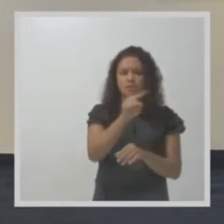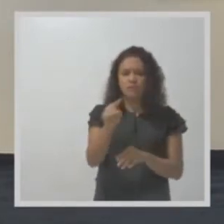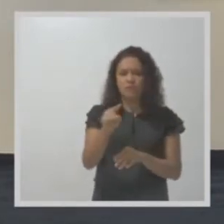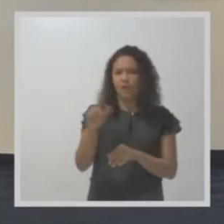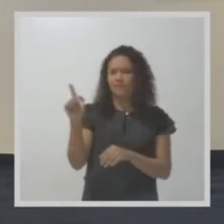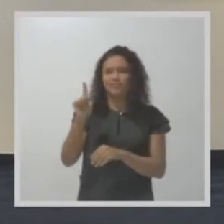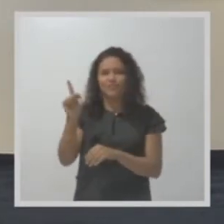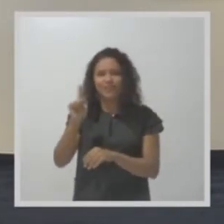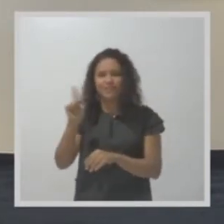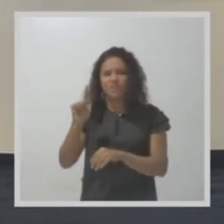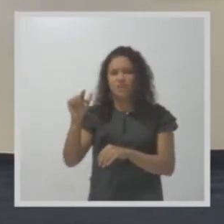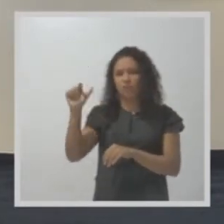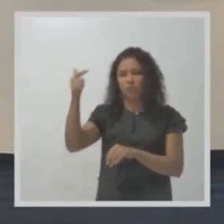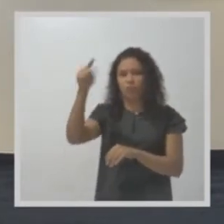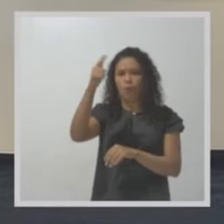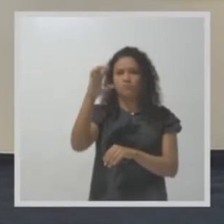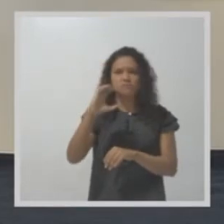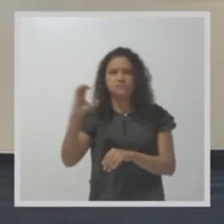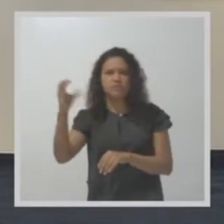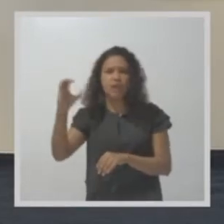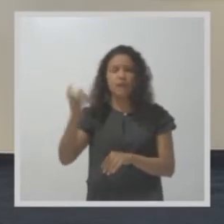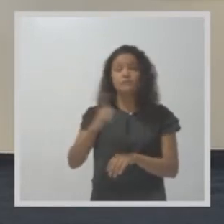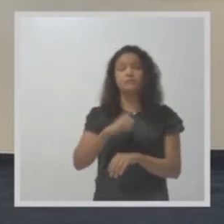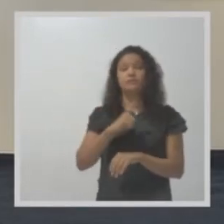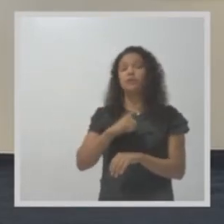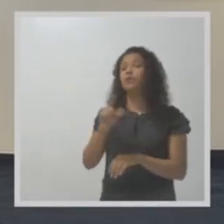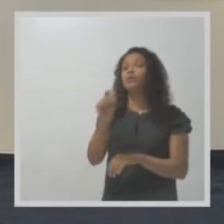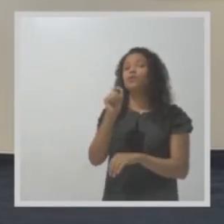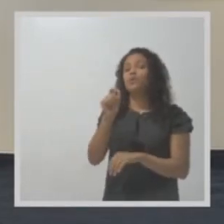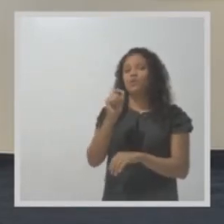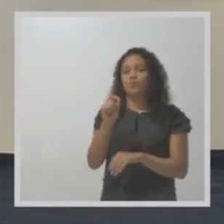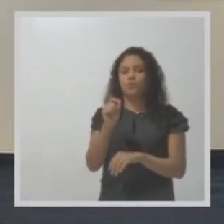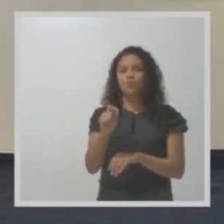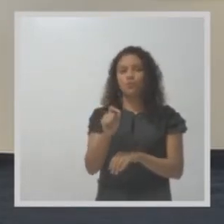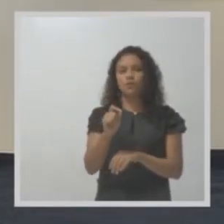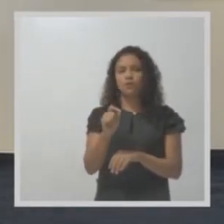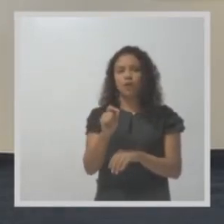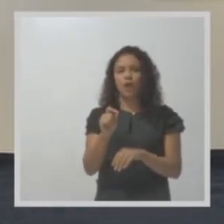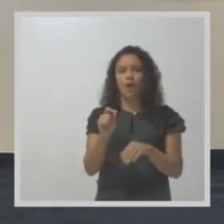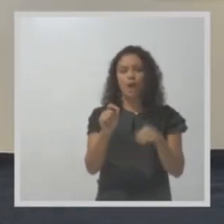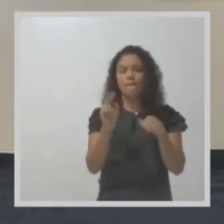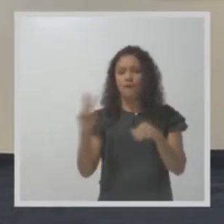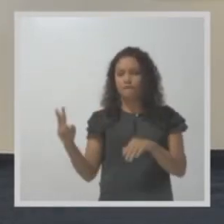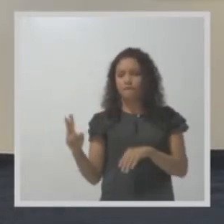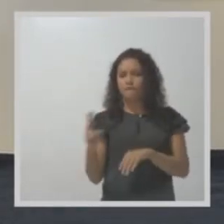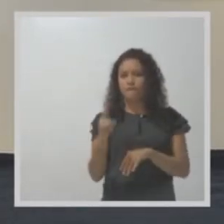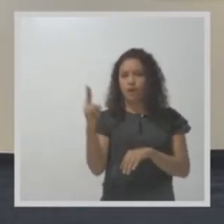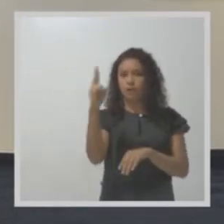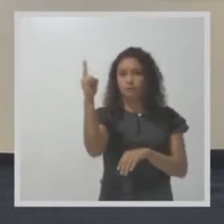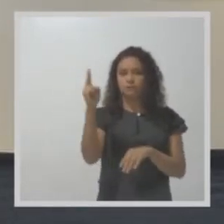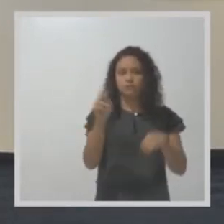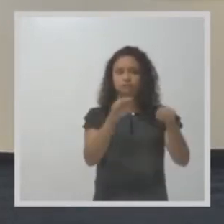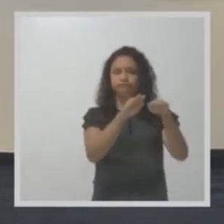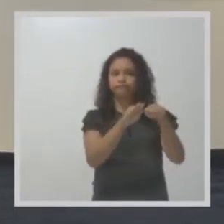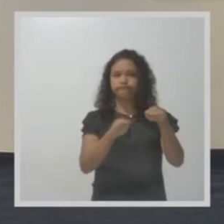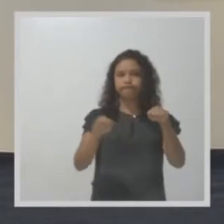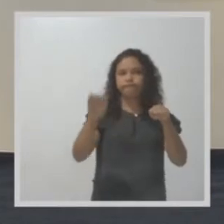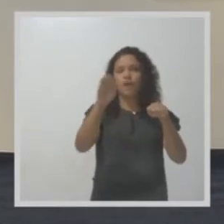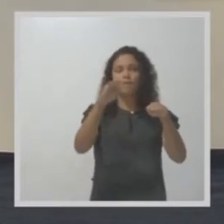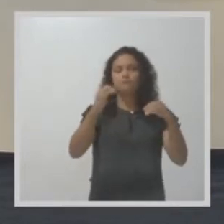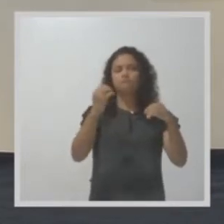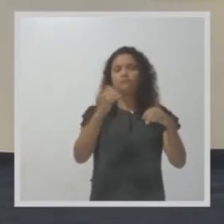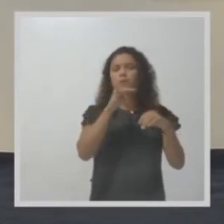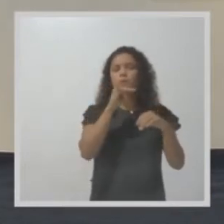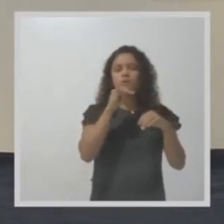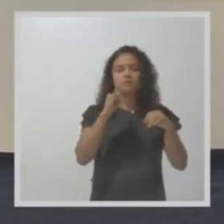do conhecimento, existe um prestígio, existe uma valorização da cidade, porque existe